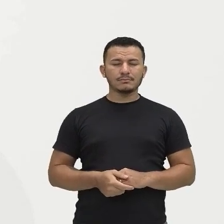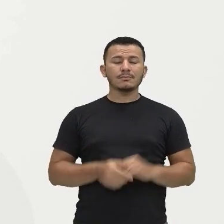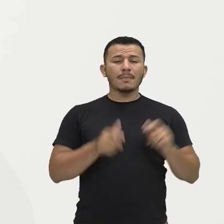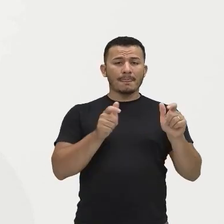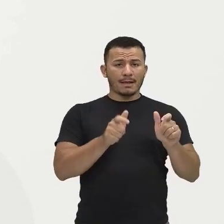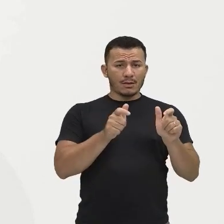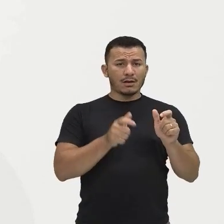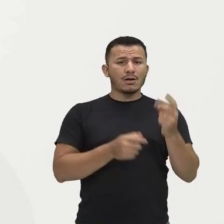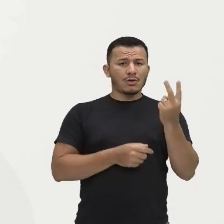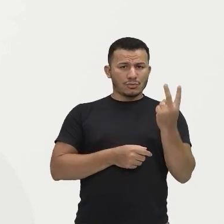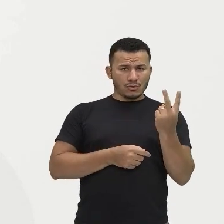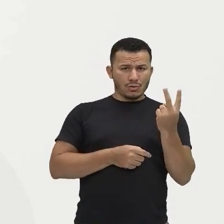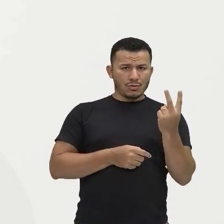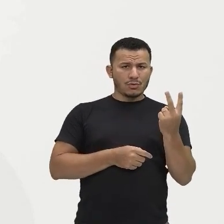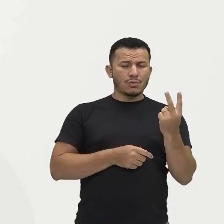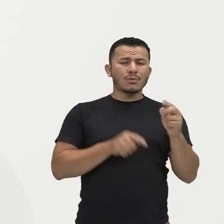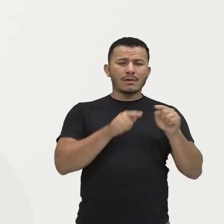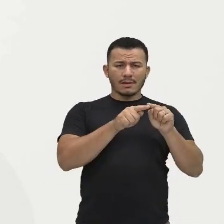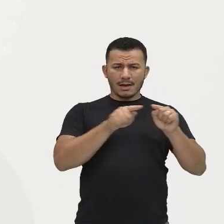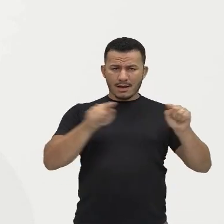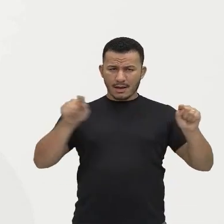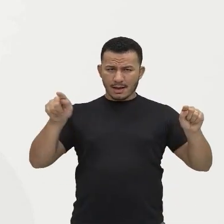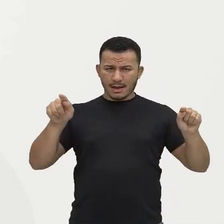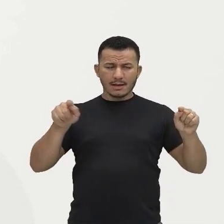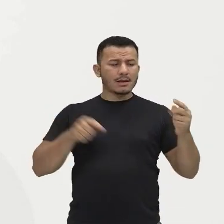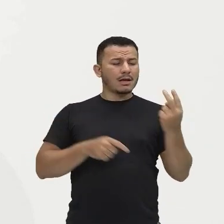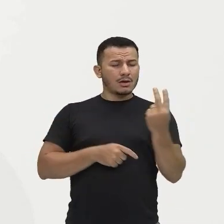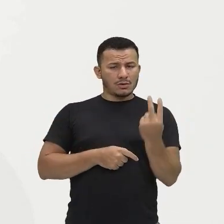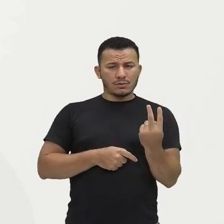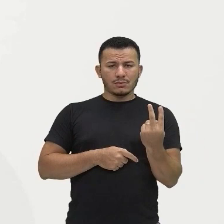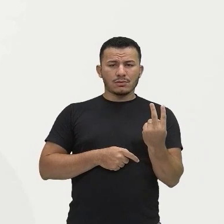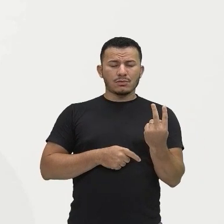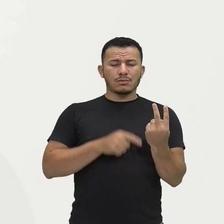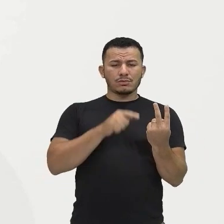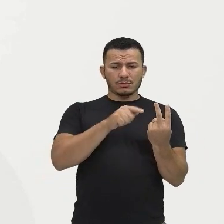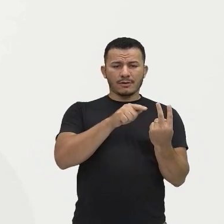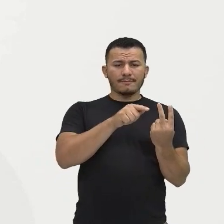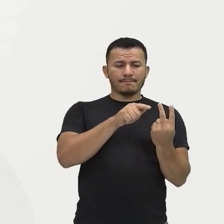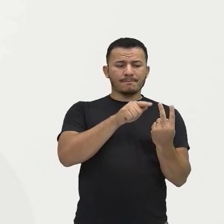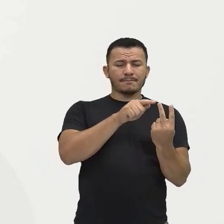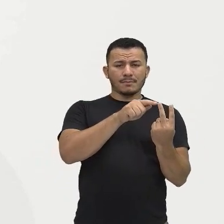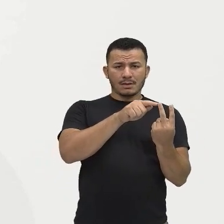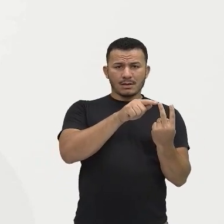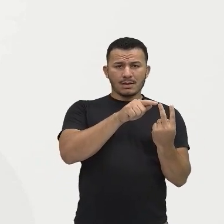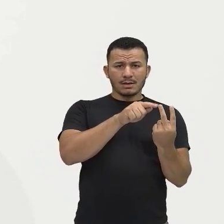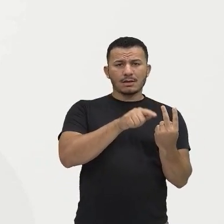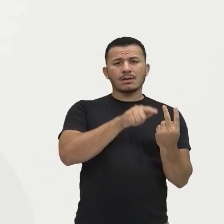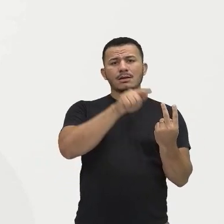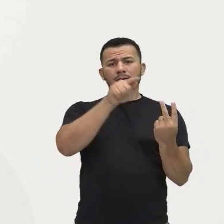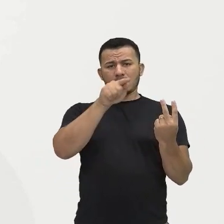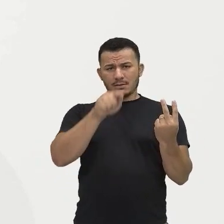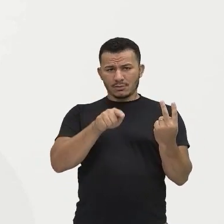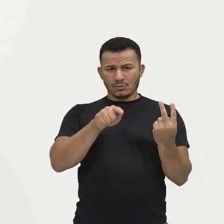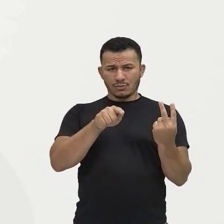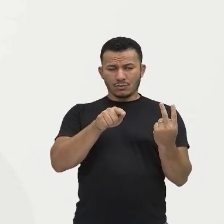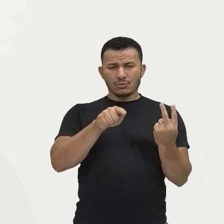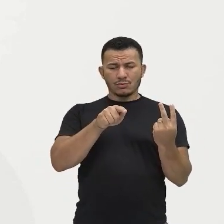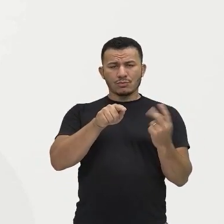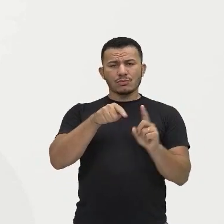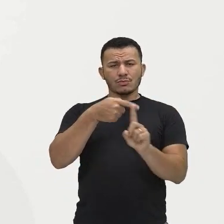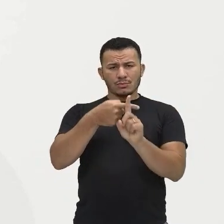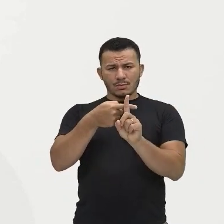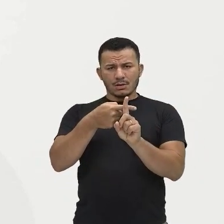posição 2 na reta numérica, Eu já estou em 2. E vou ainda sair caminhando mais